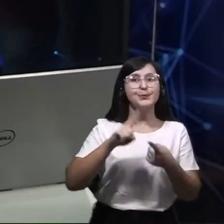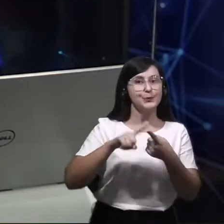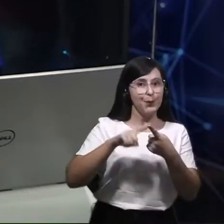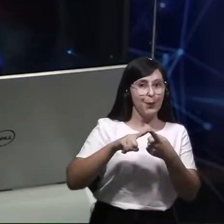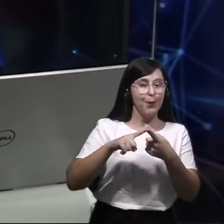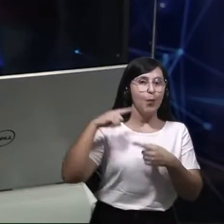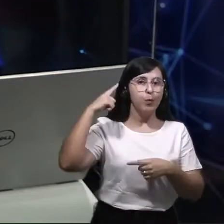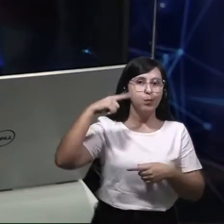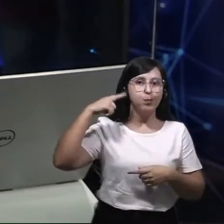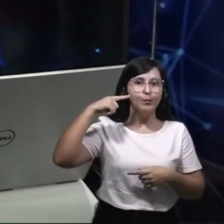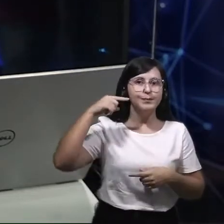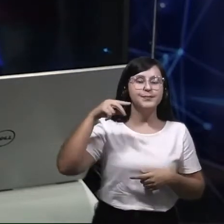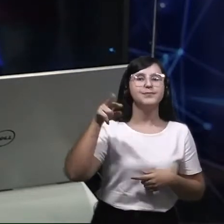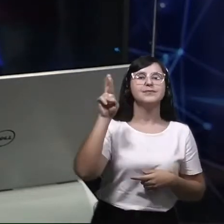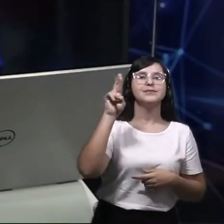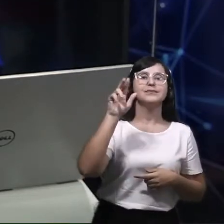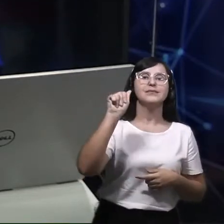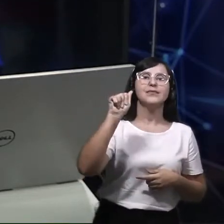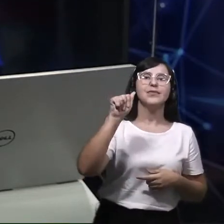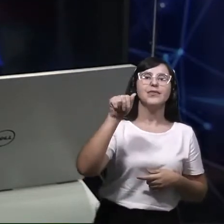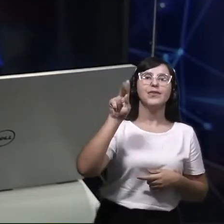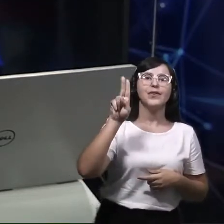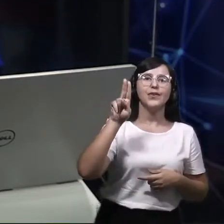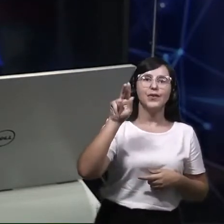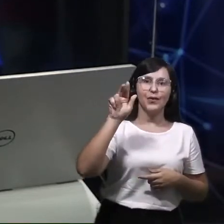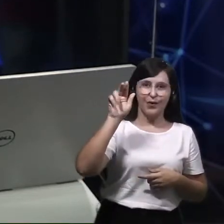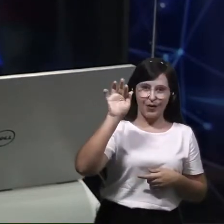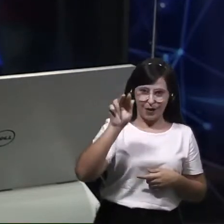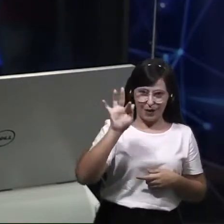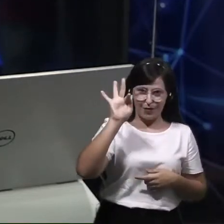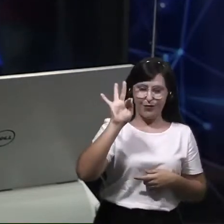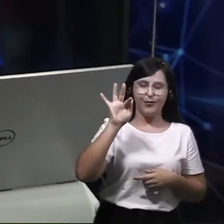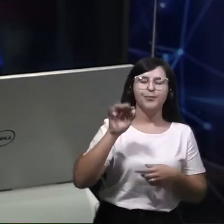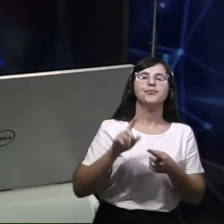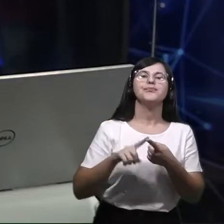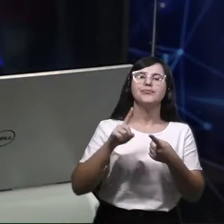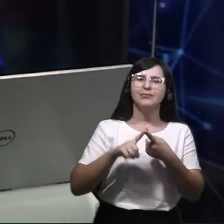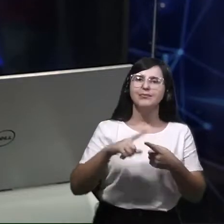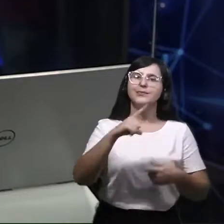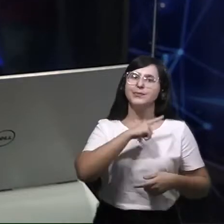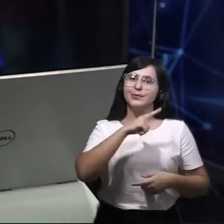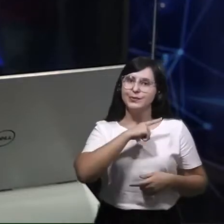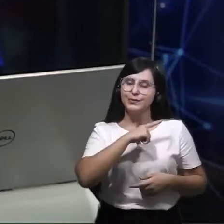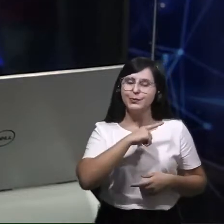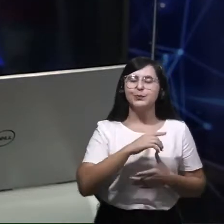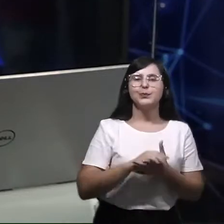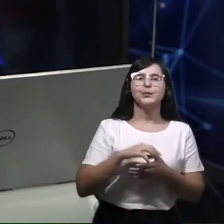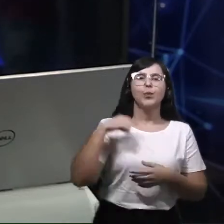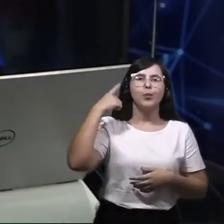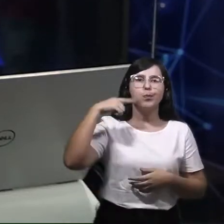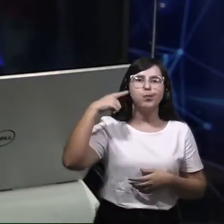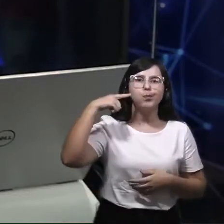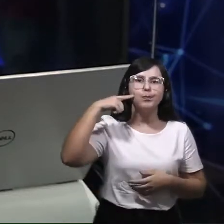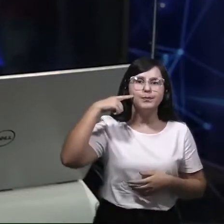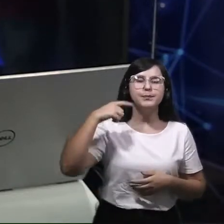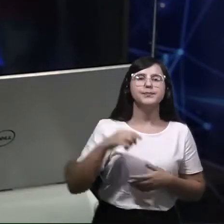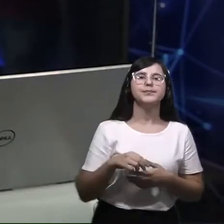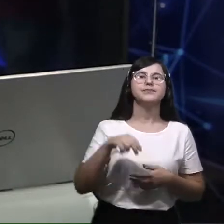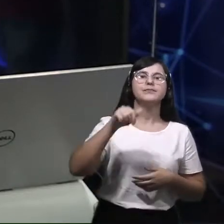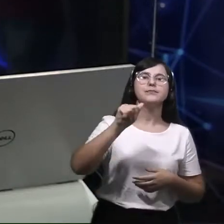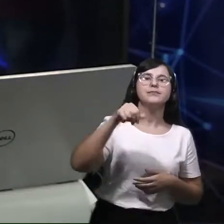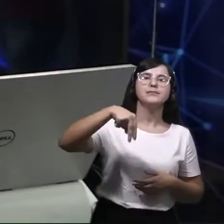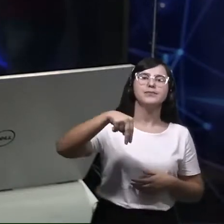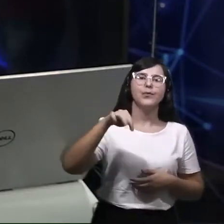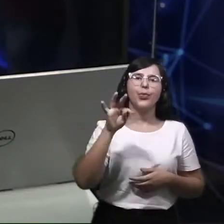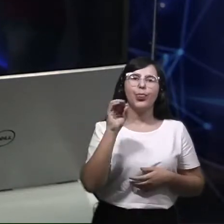Ralph Lagos. Nós temos na comissão julgadora, para acompanhamento do debate, os advogados Antônio Farias,